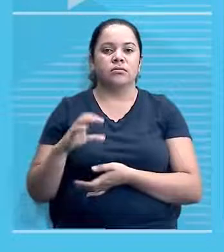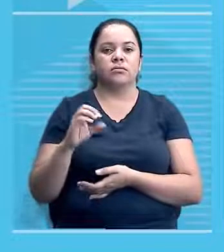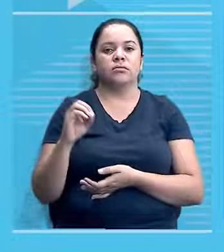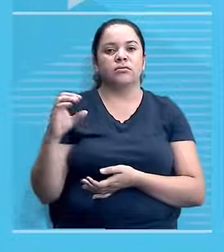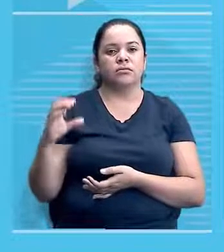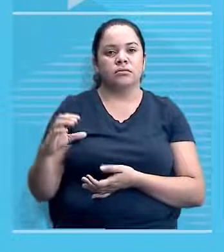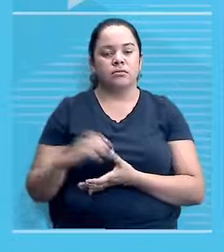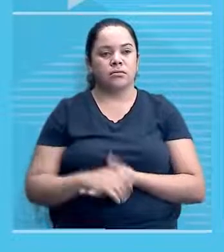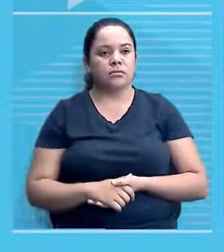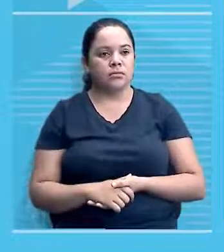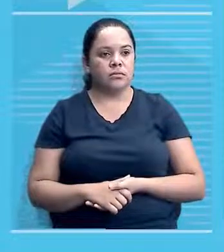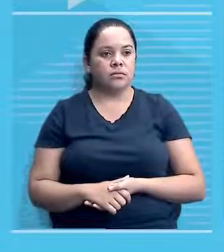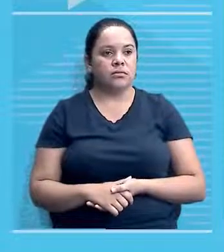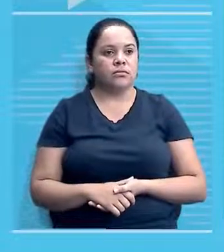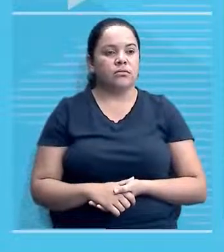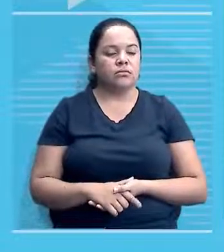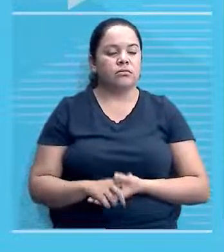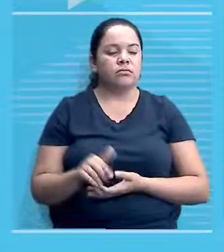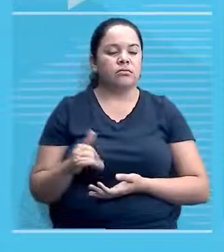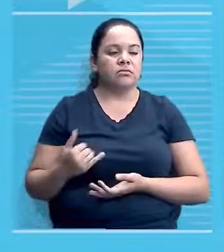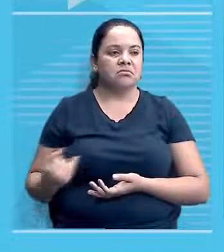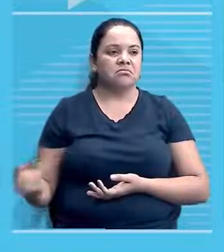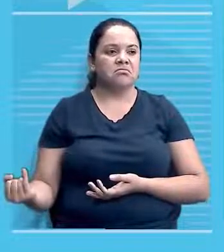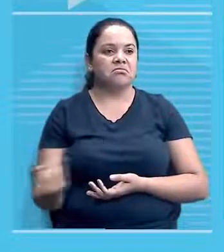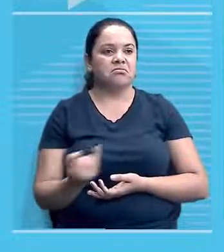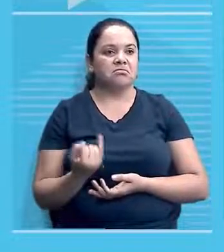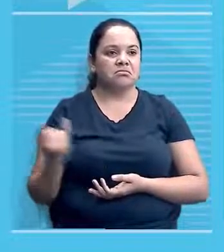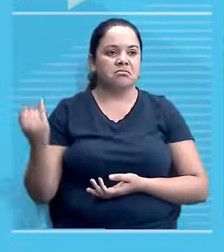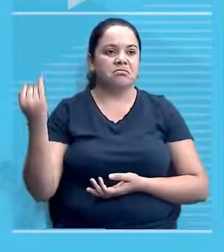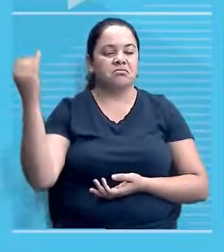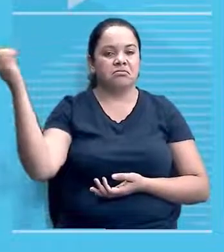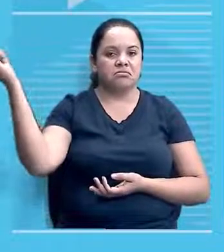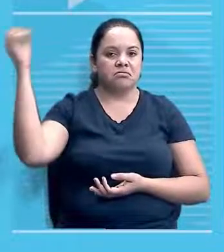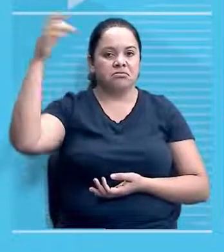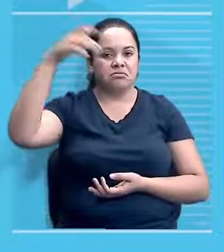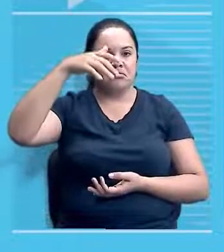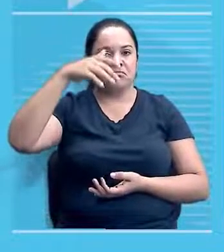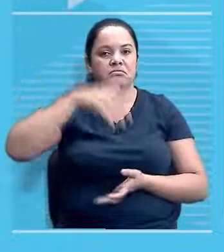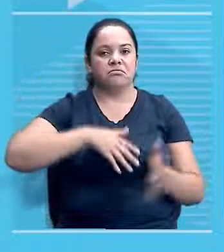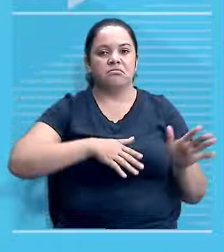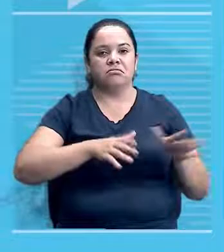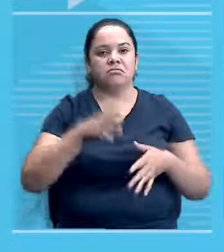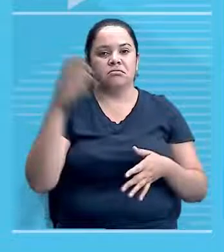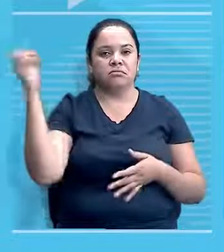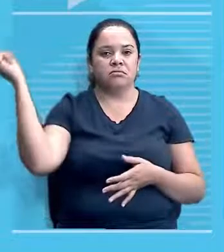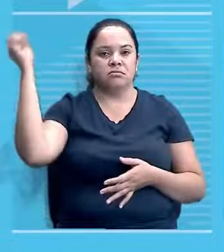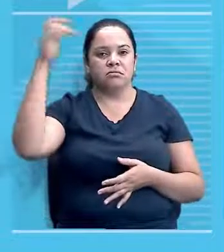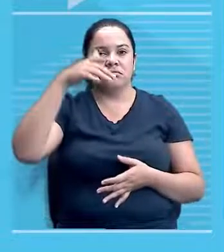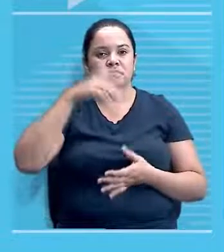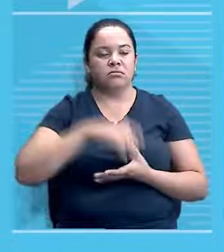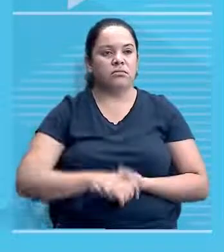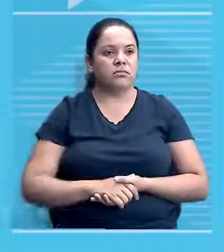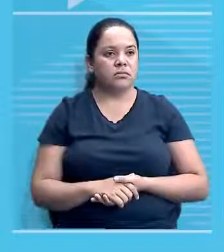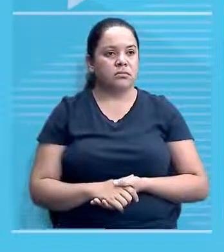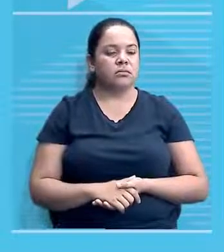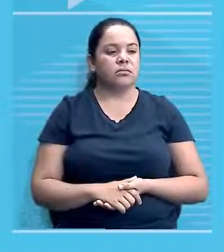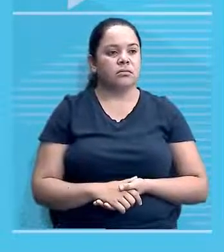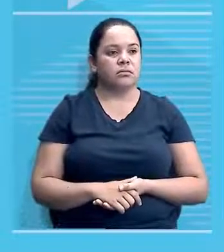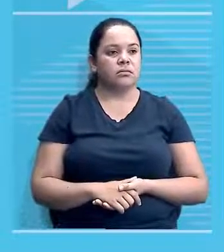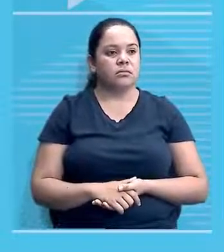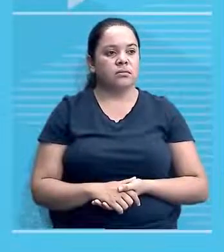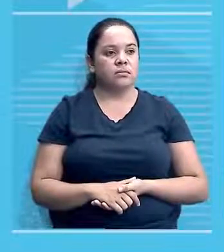Isso é uma riqueza imensa do Iluminismo o enciclopedismo